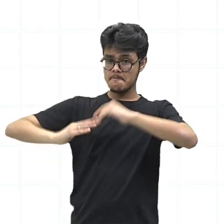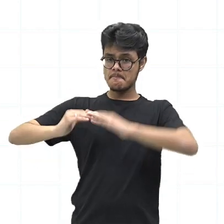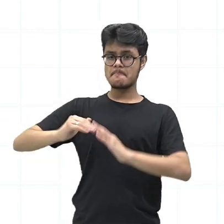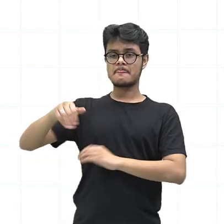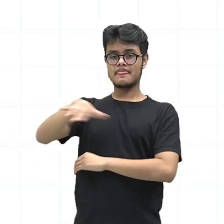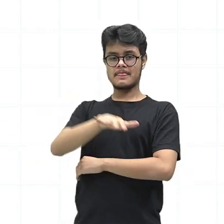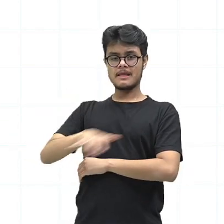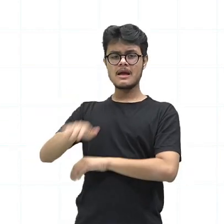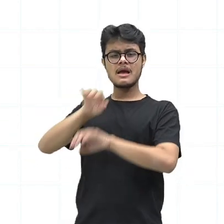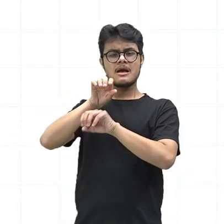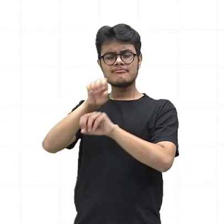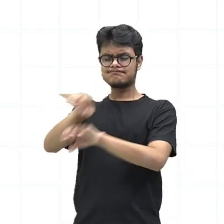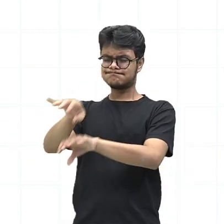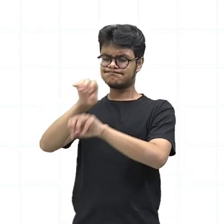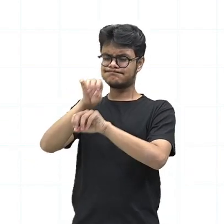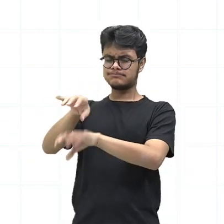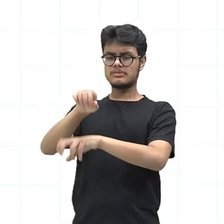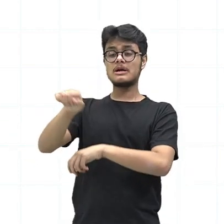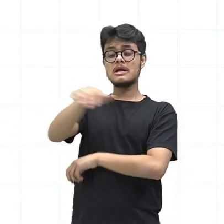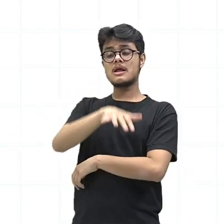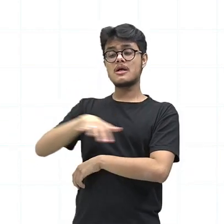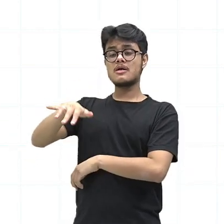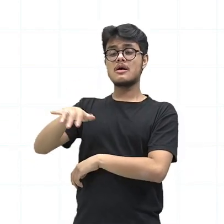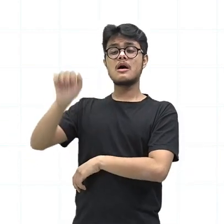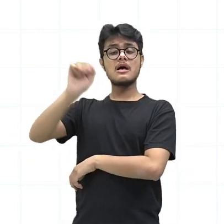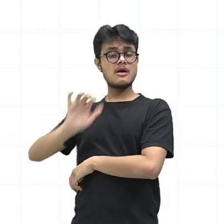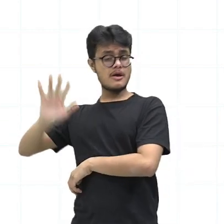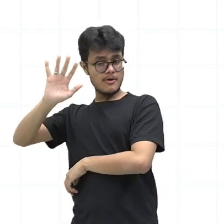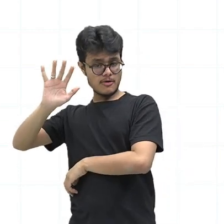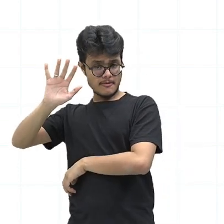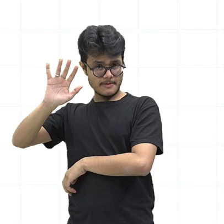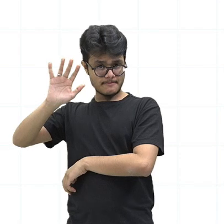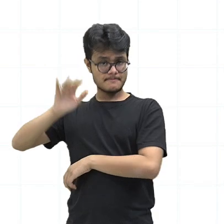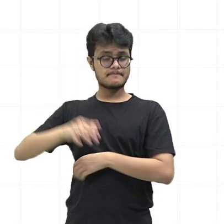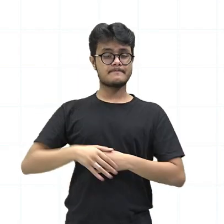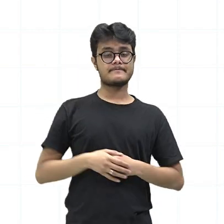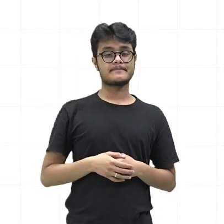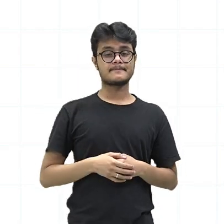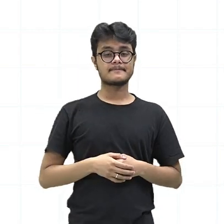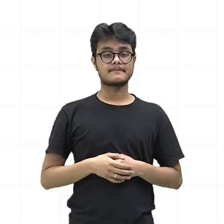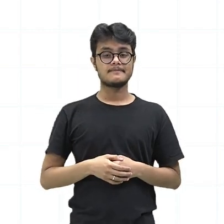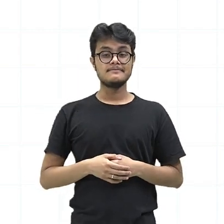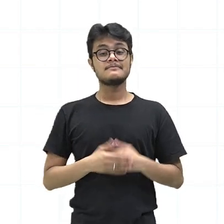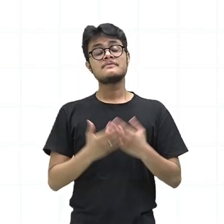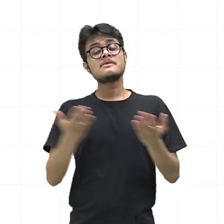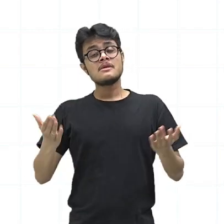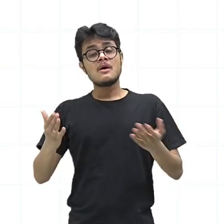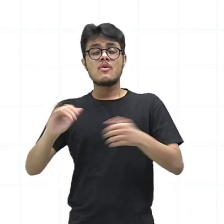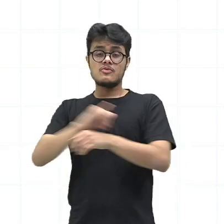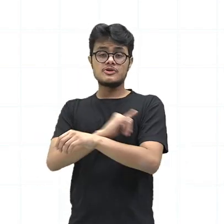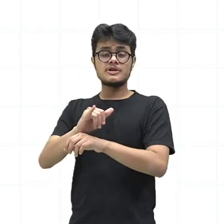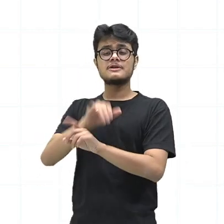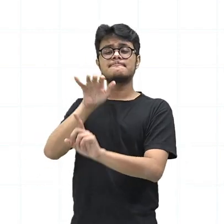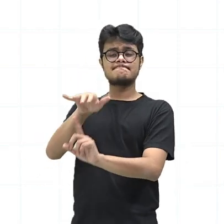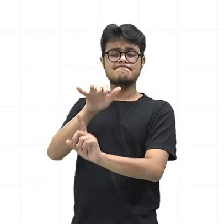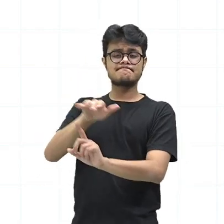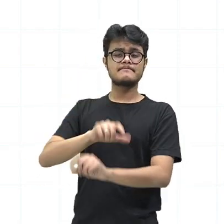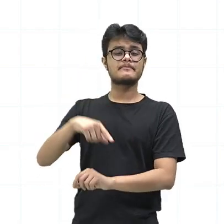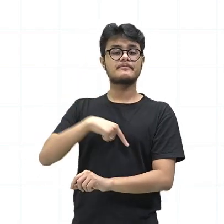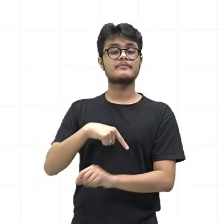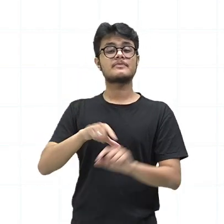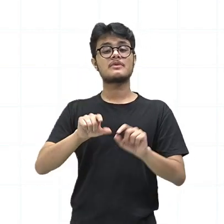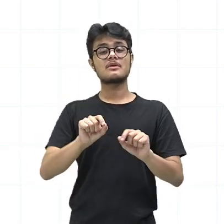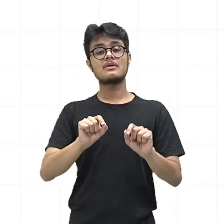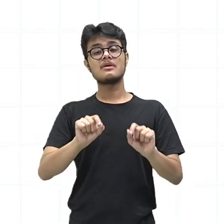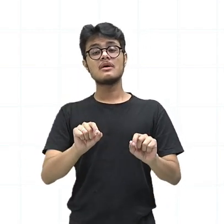só, ministrado pelas academias de arte europeias. Esse método estendeu sua